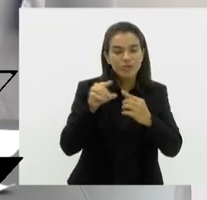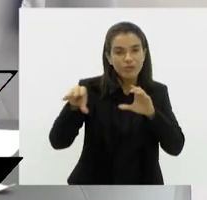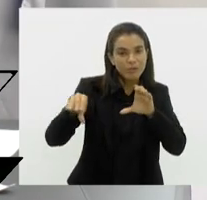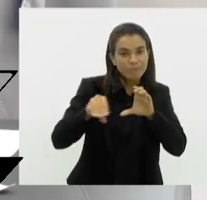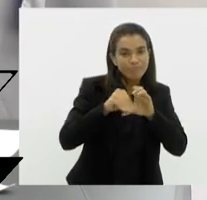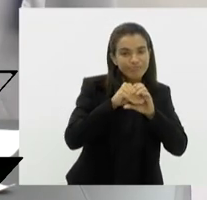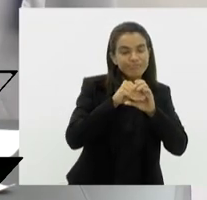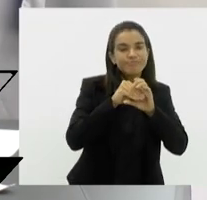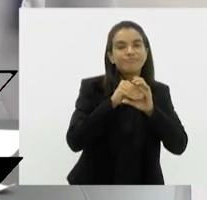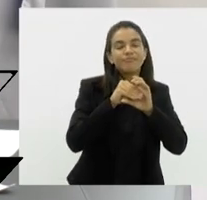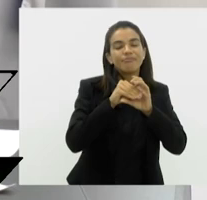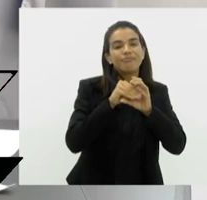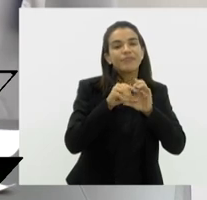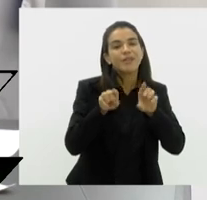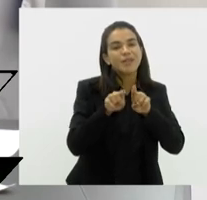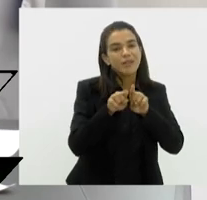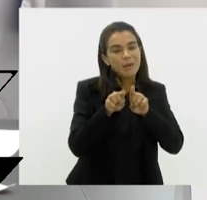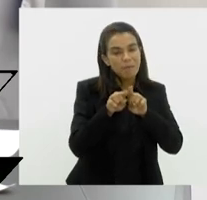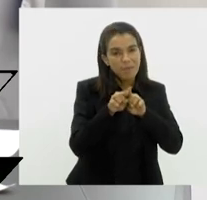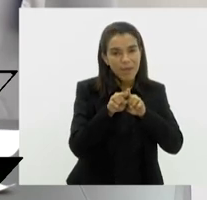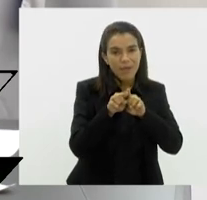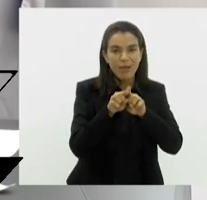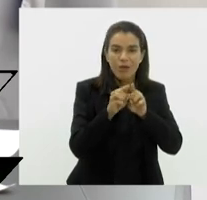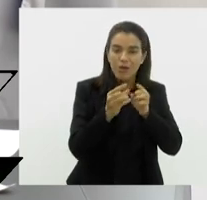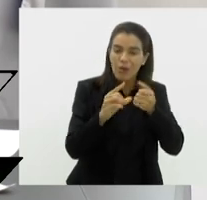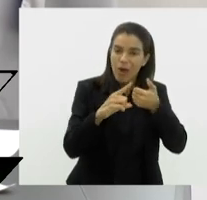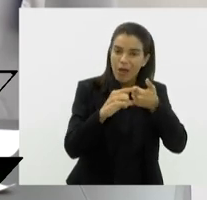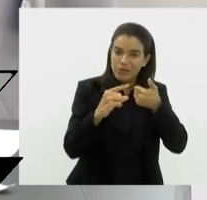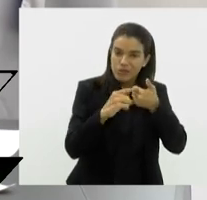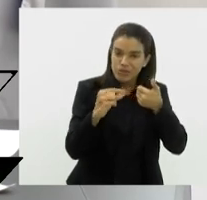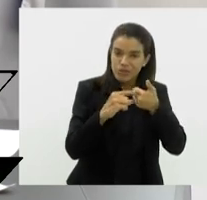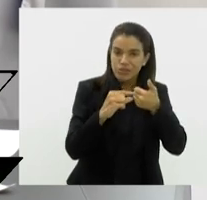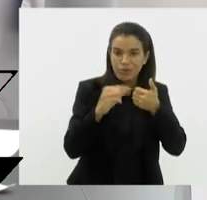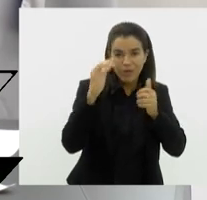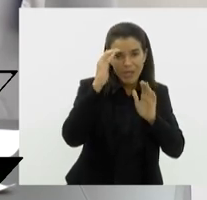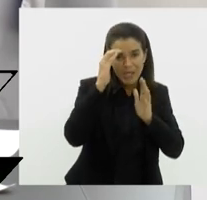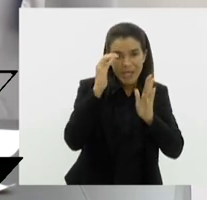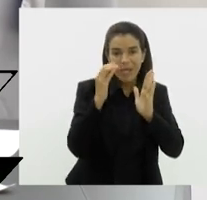está dizendo e iniciando o artigo nos termos da lei